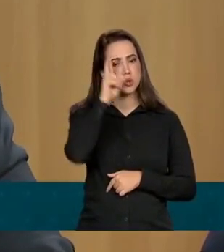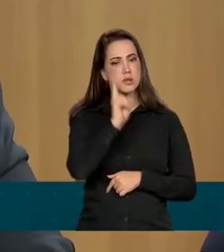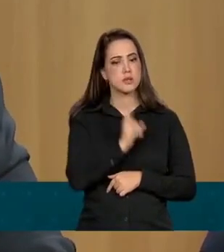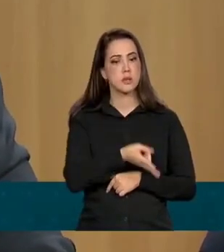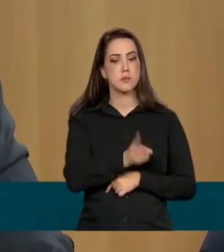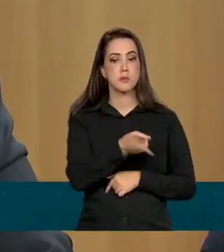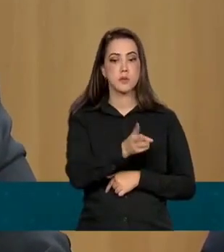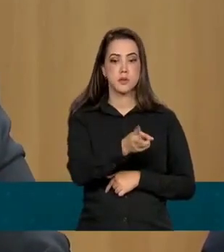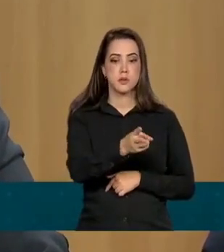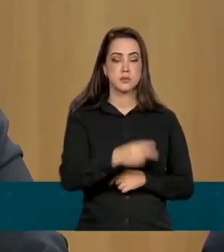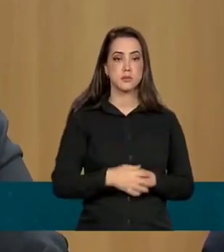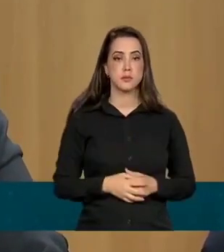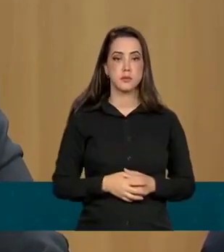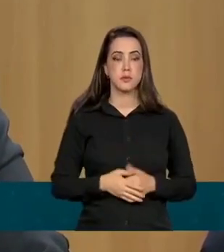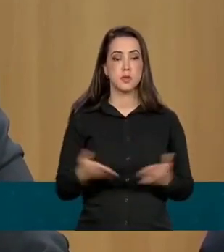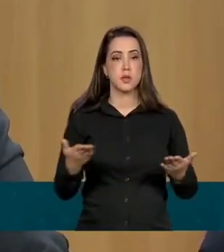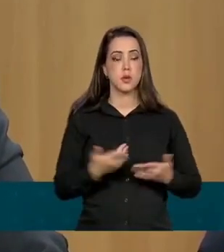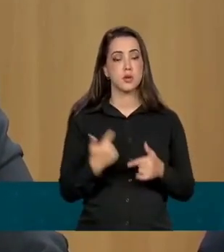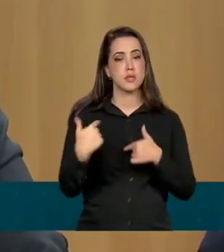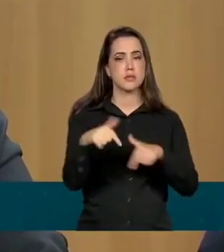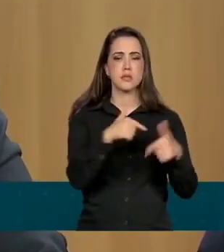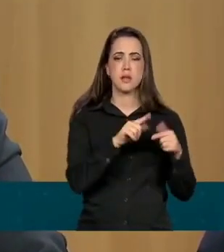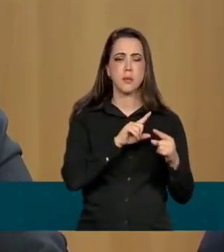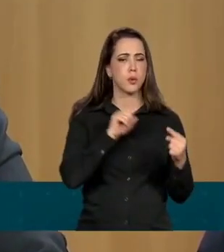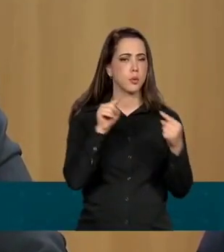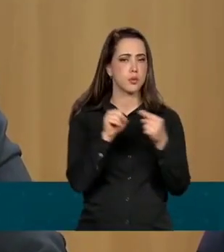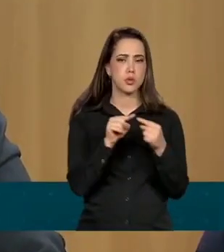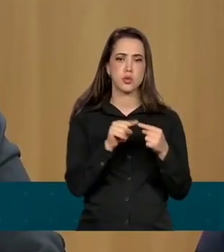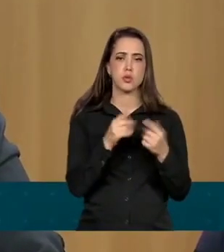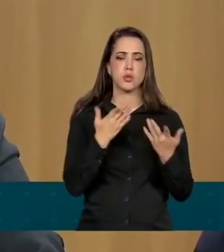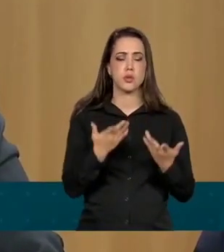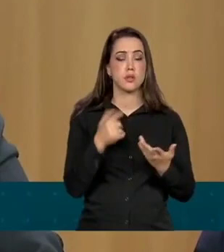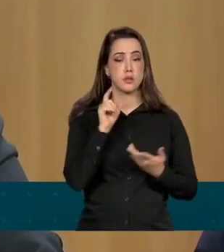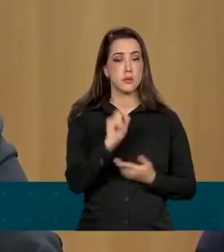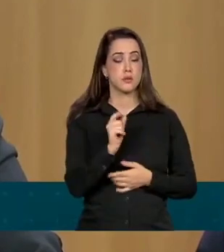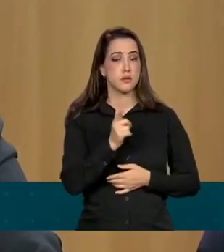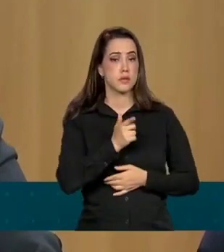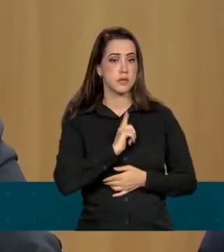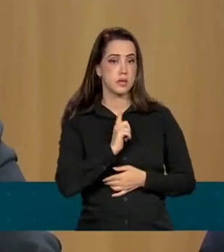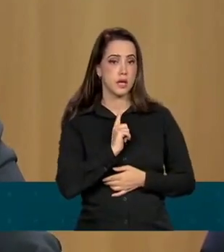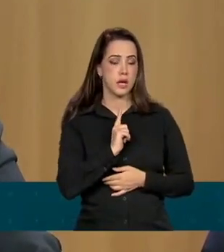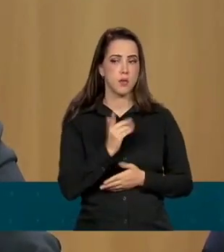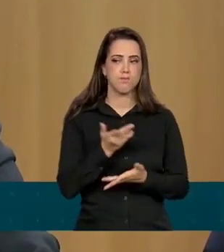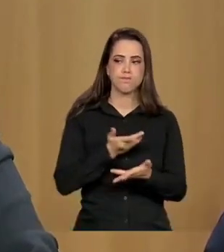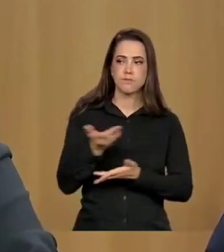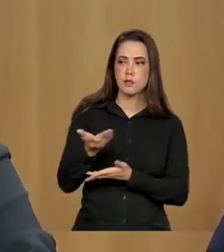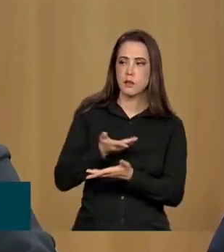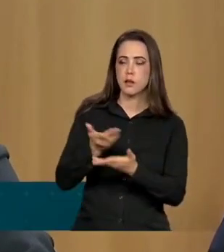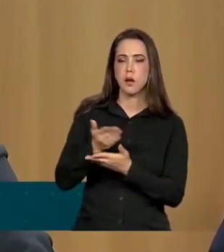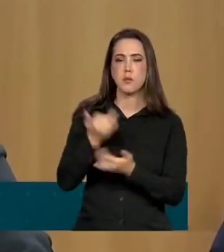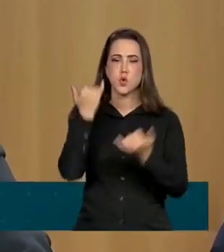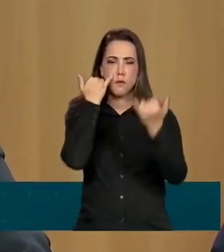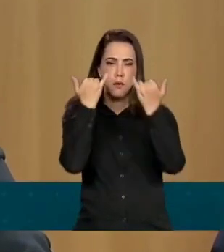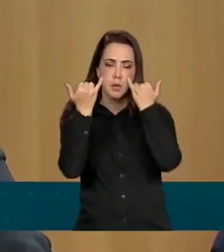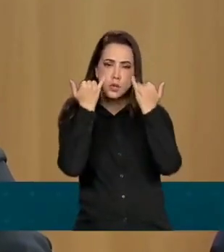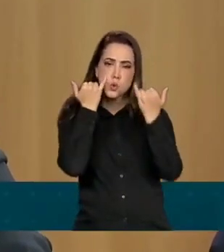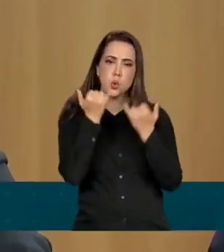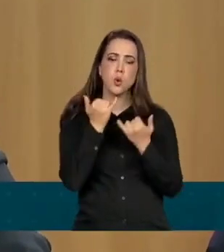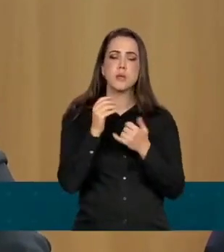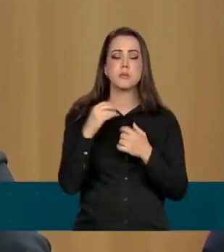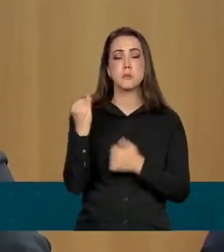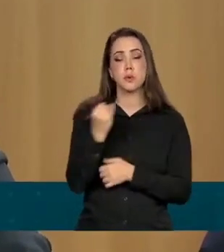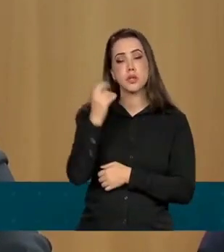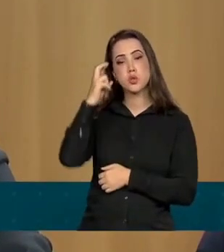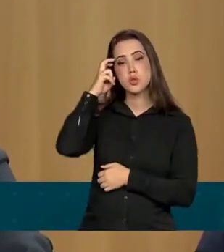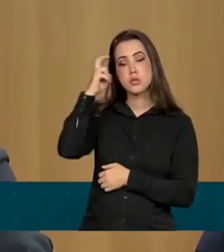continuadamente, e esse trabalho visa a que haja um intercâmbio de informações de